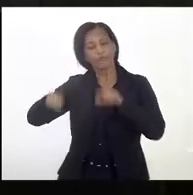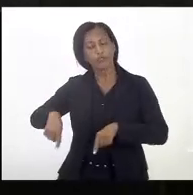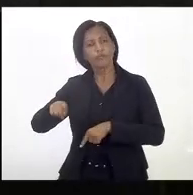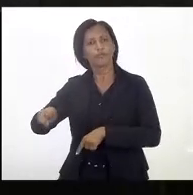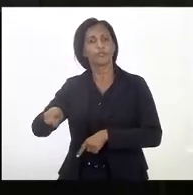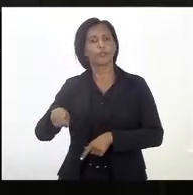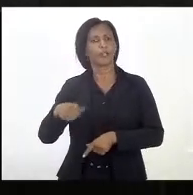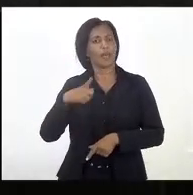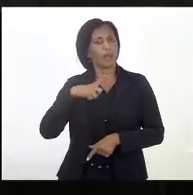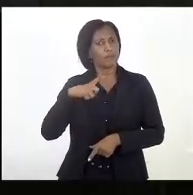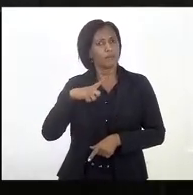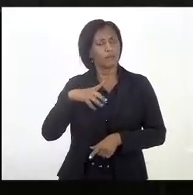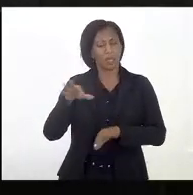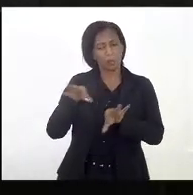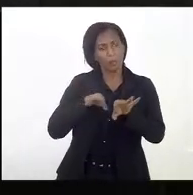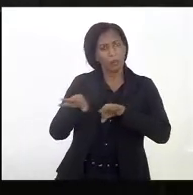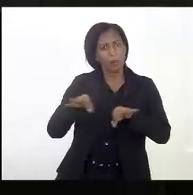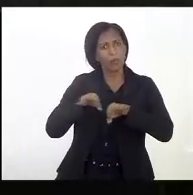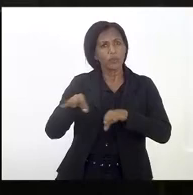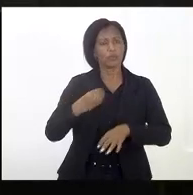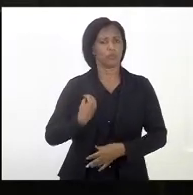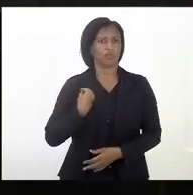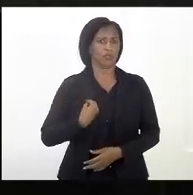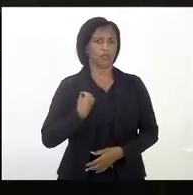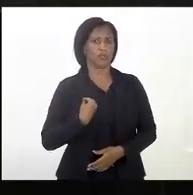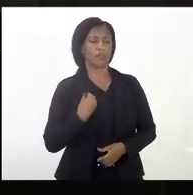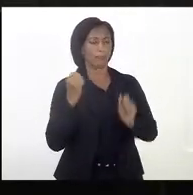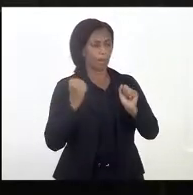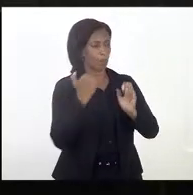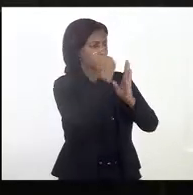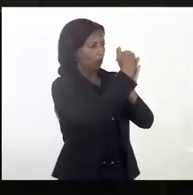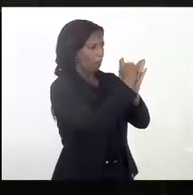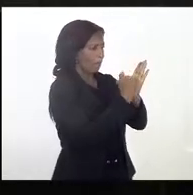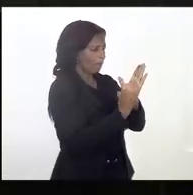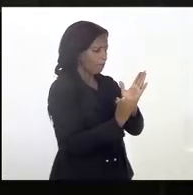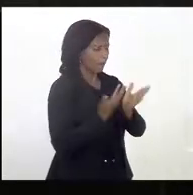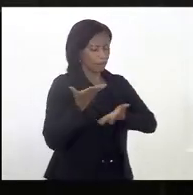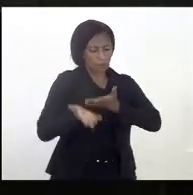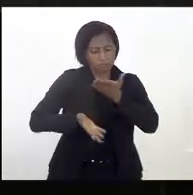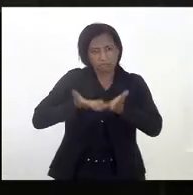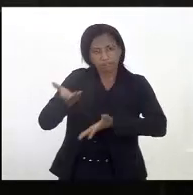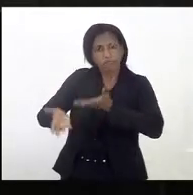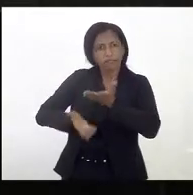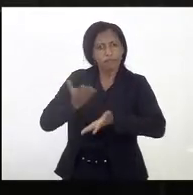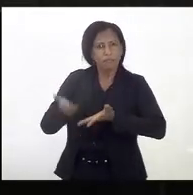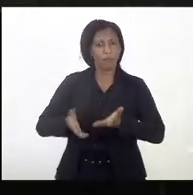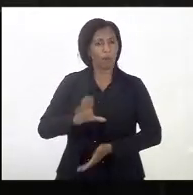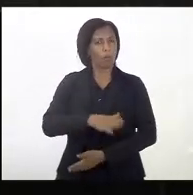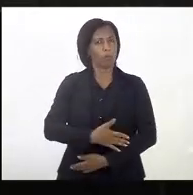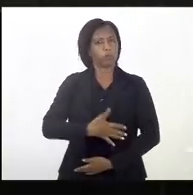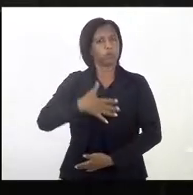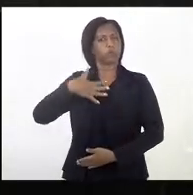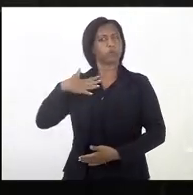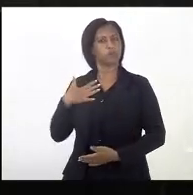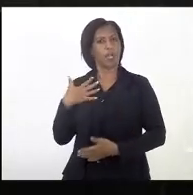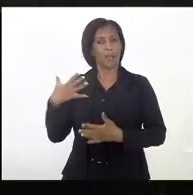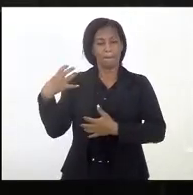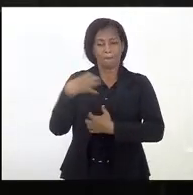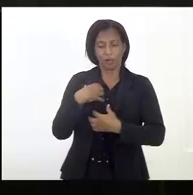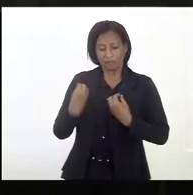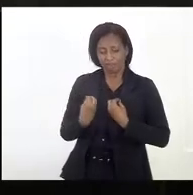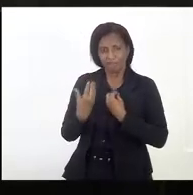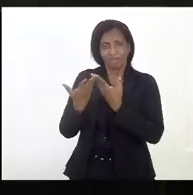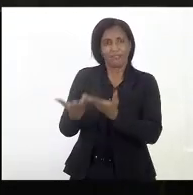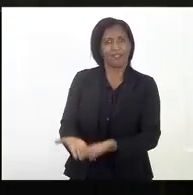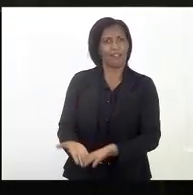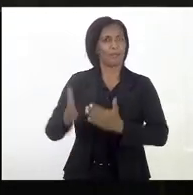tem uma carreira tem um plano podem se programar podem se dedicar podem ser orgulhar podem ser